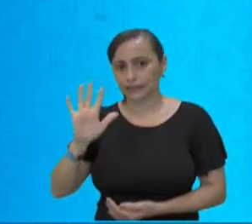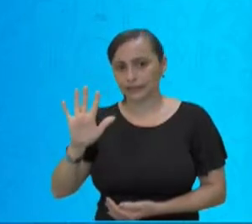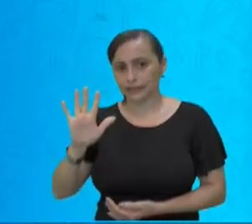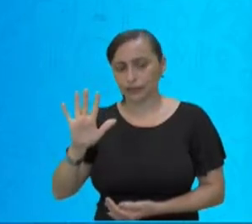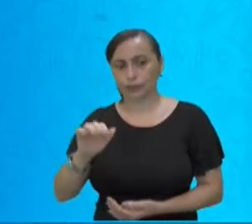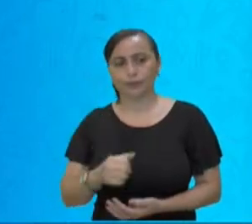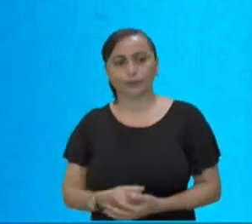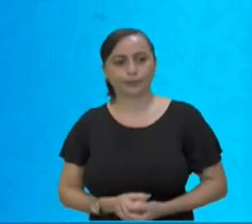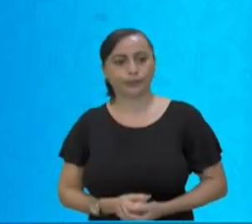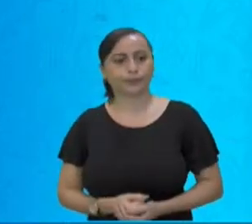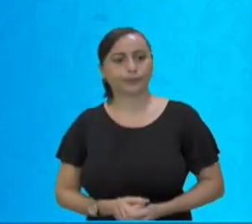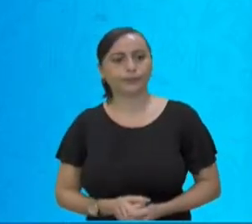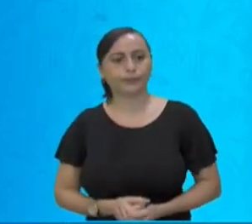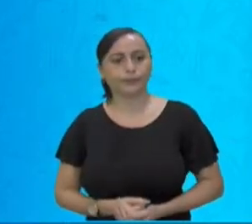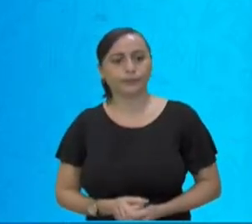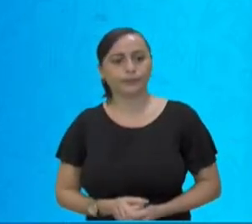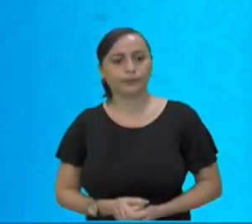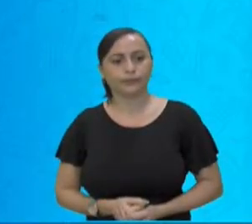15